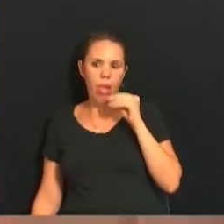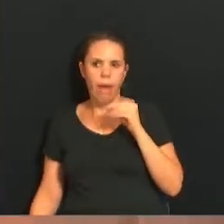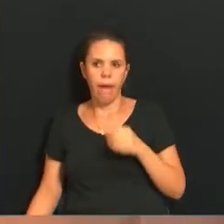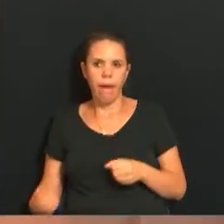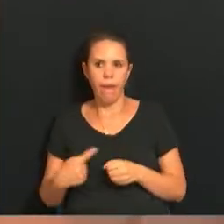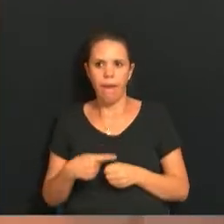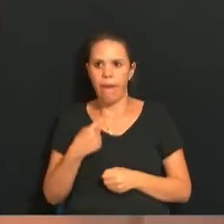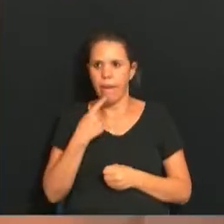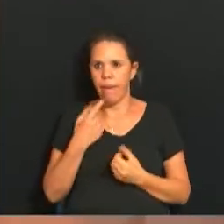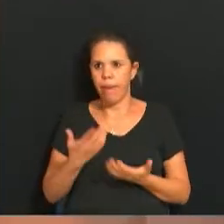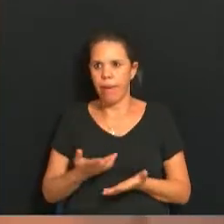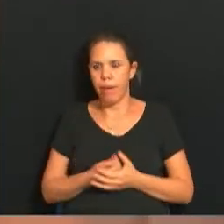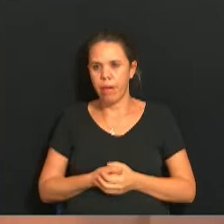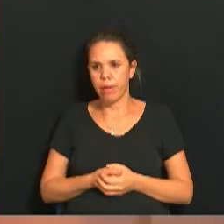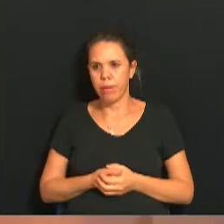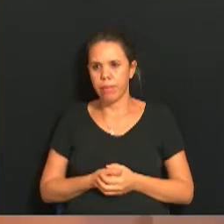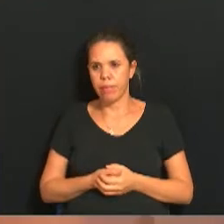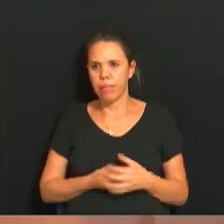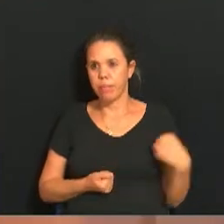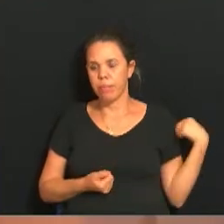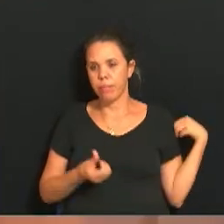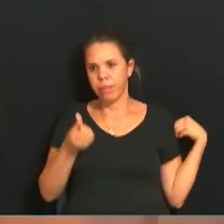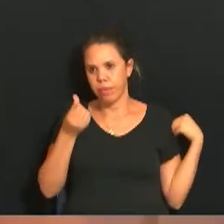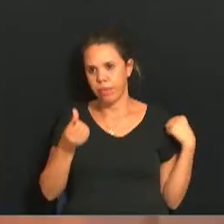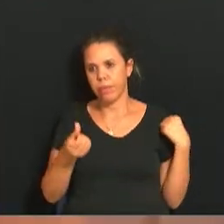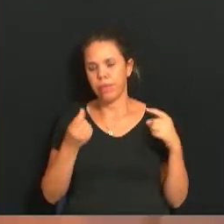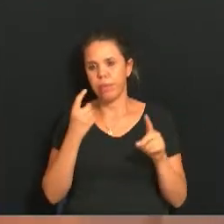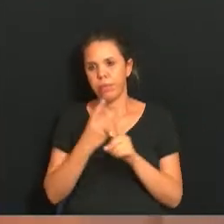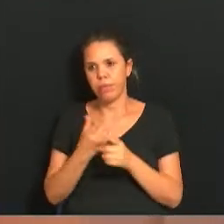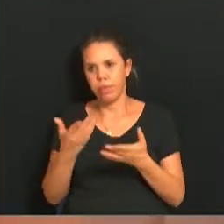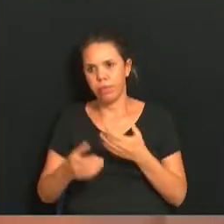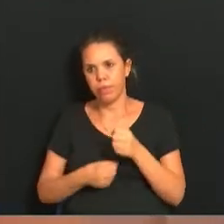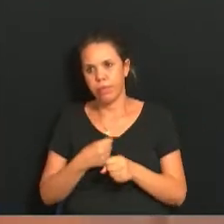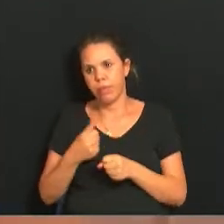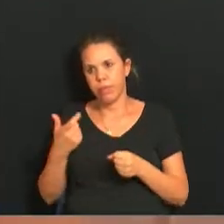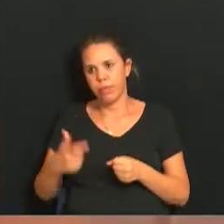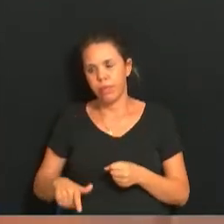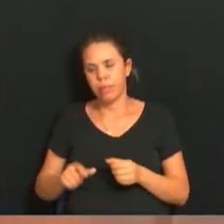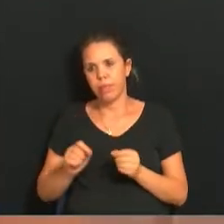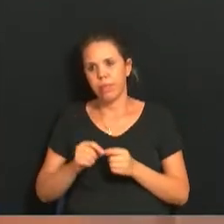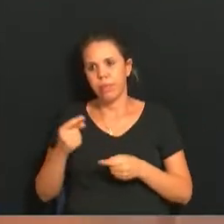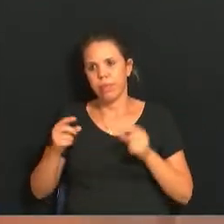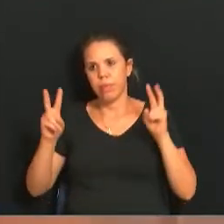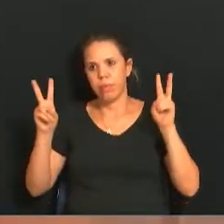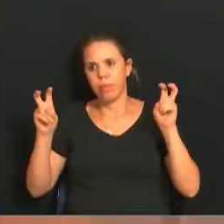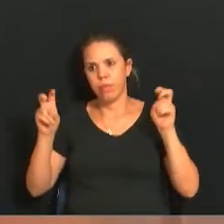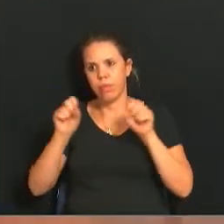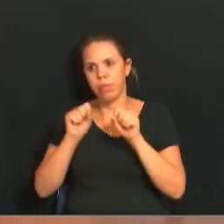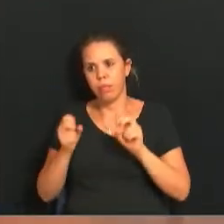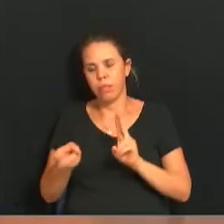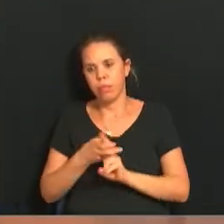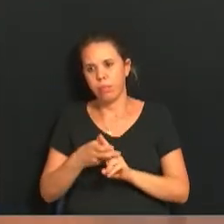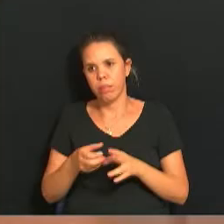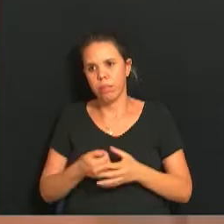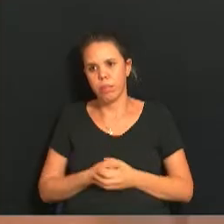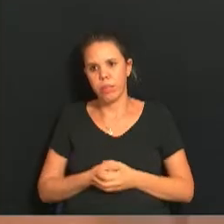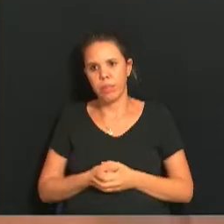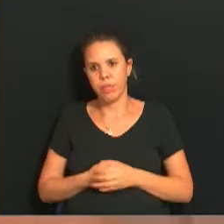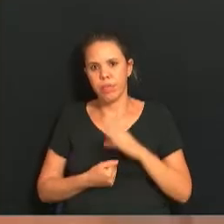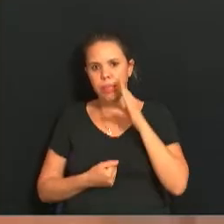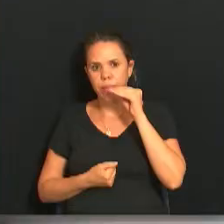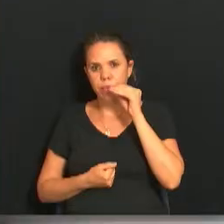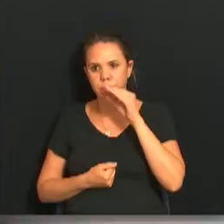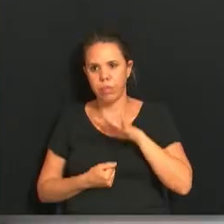de Campinas. Esse foi o 6º encontro da comissão que, dessa vez, debateu sobre o Sistema Único de Saúde e o